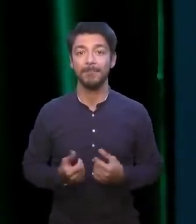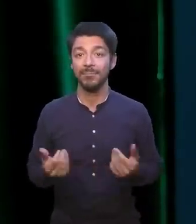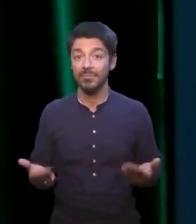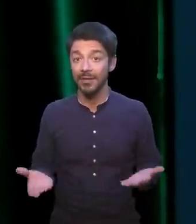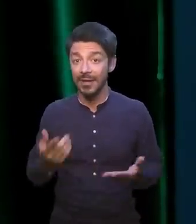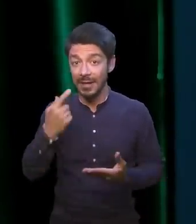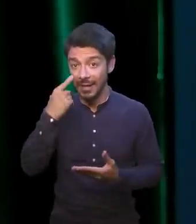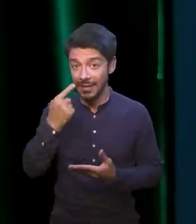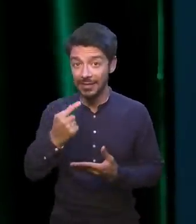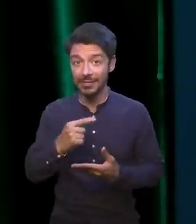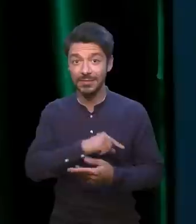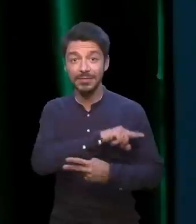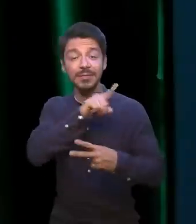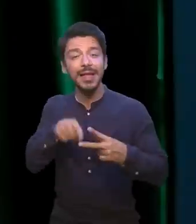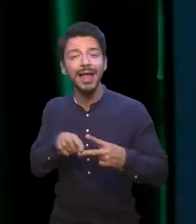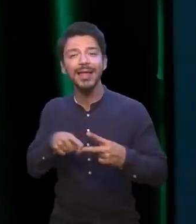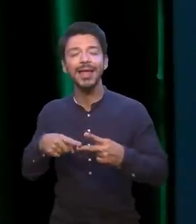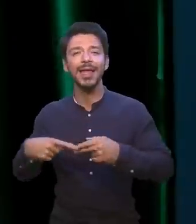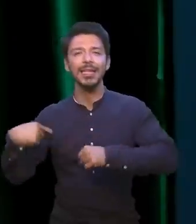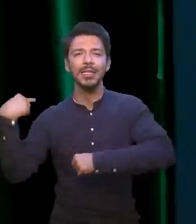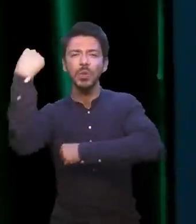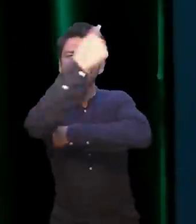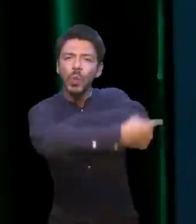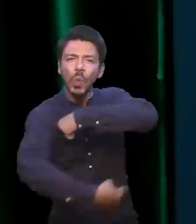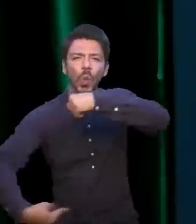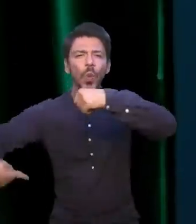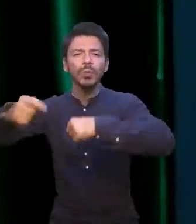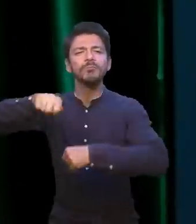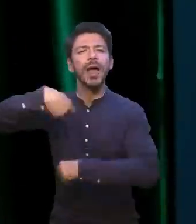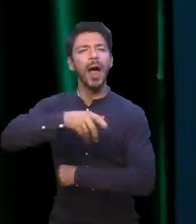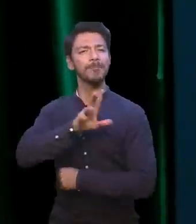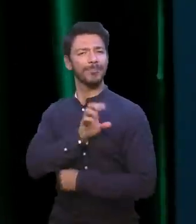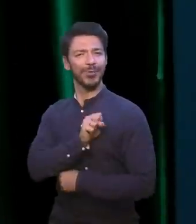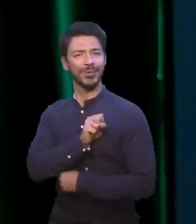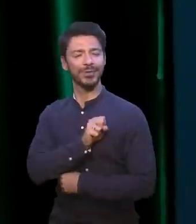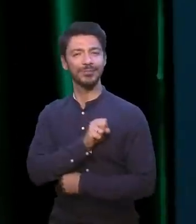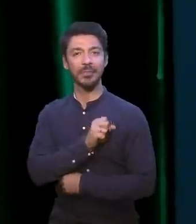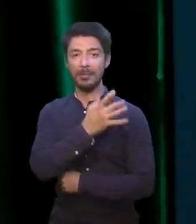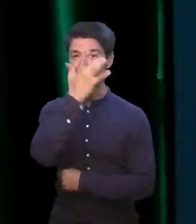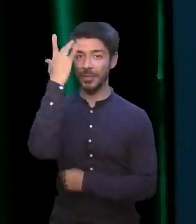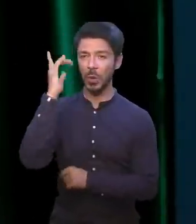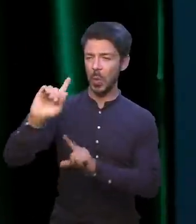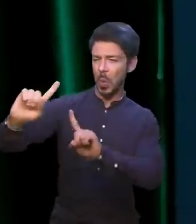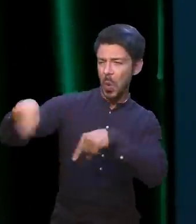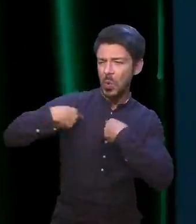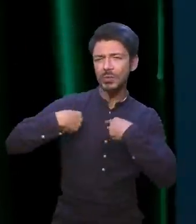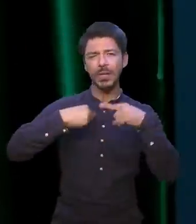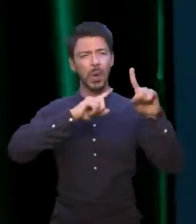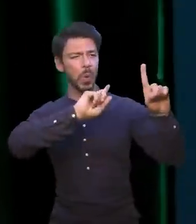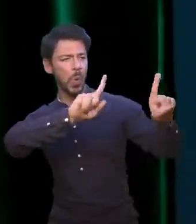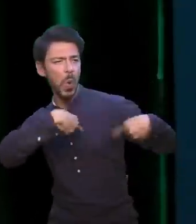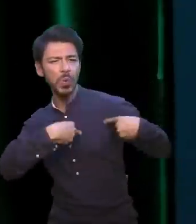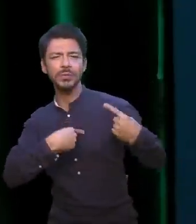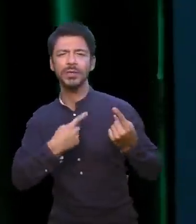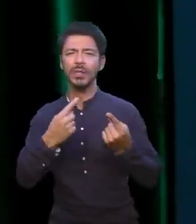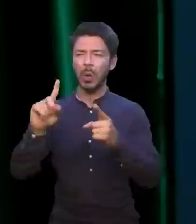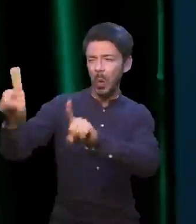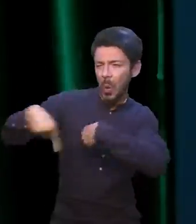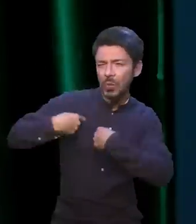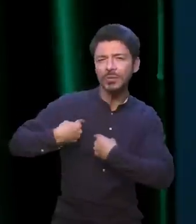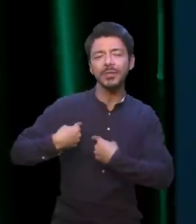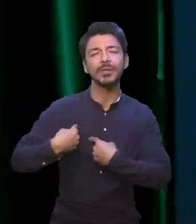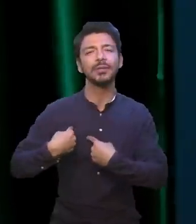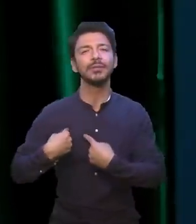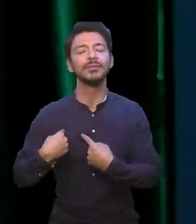amor. Escudo do amor. As pessoas nos atacam, ferem a honra, a afetividade, conforme nós